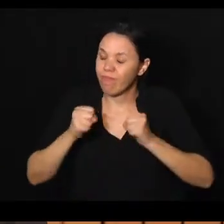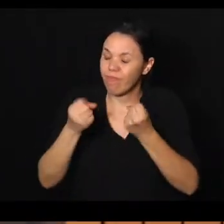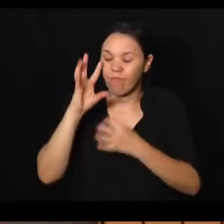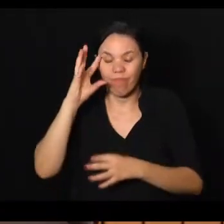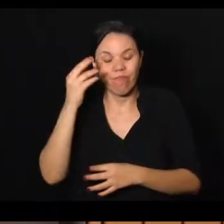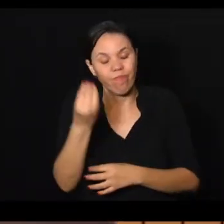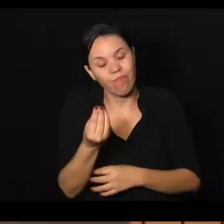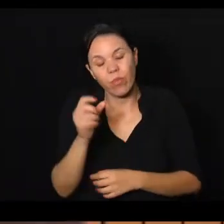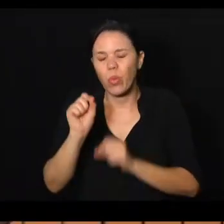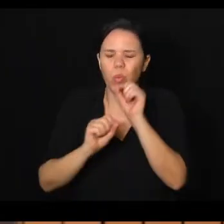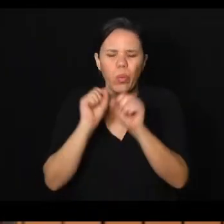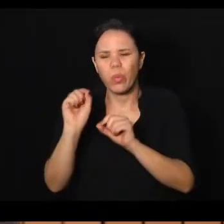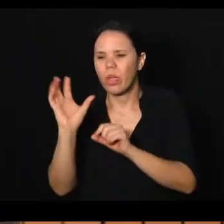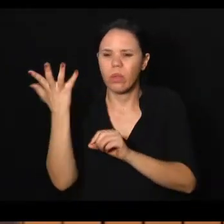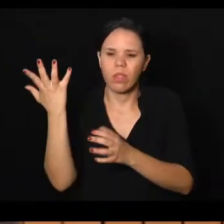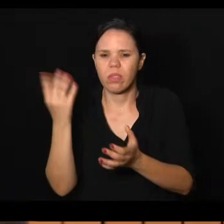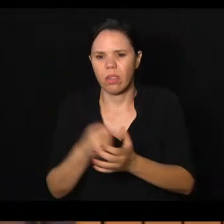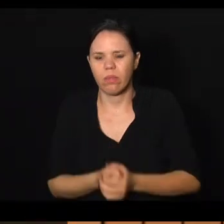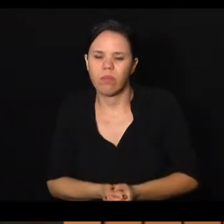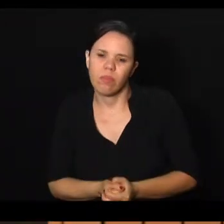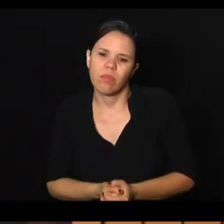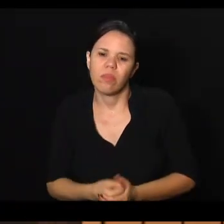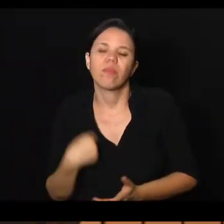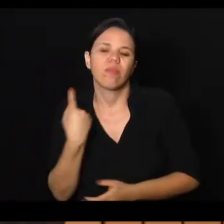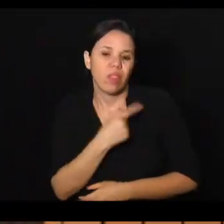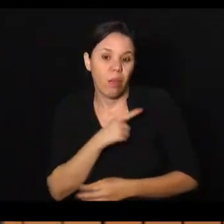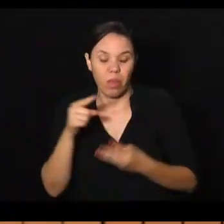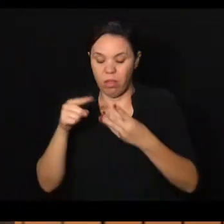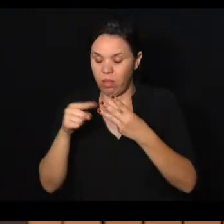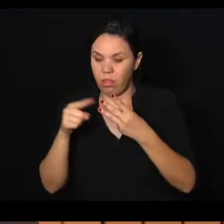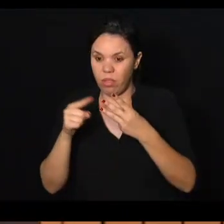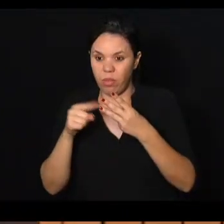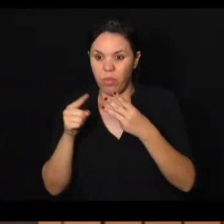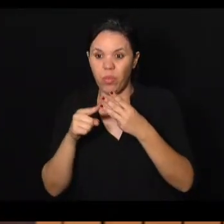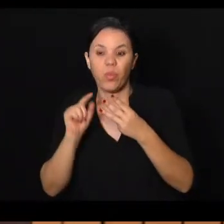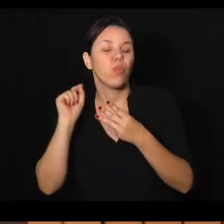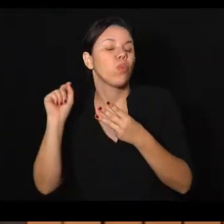entender que fenômeno é esse. Temos a terceira